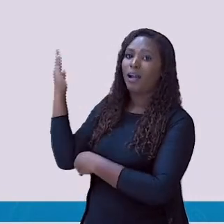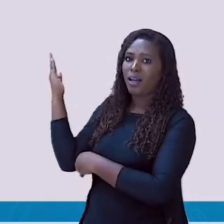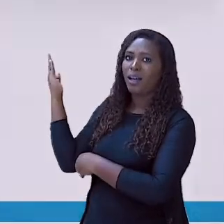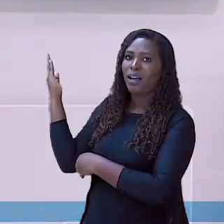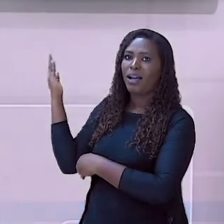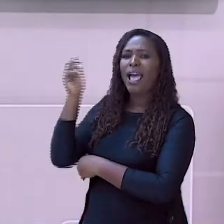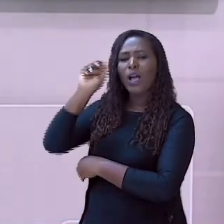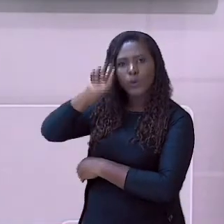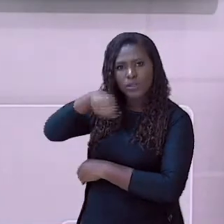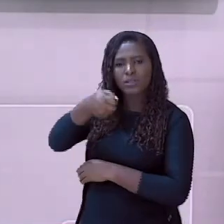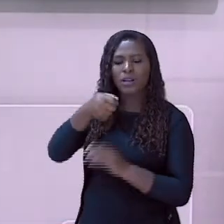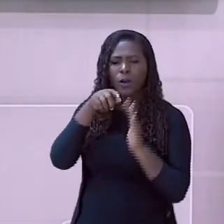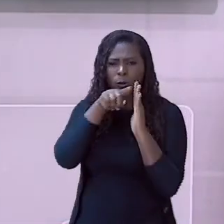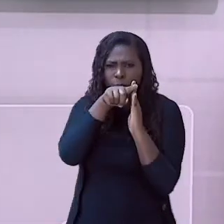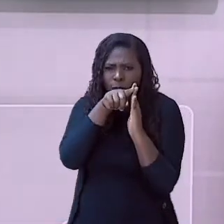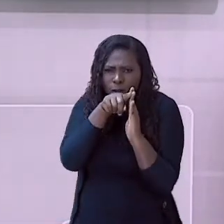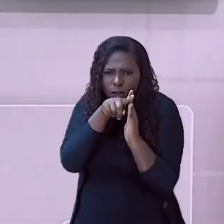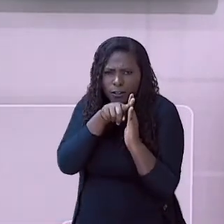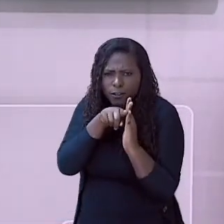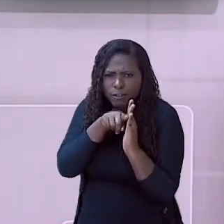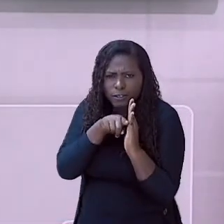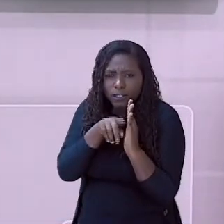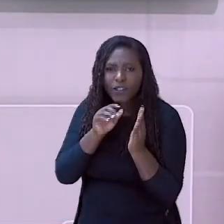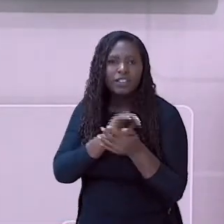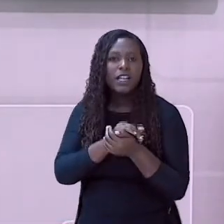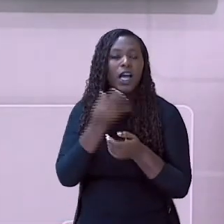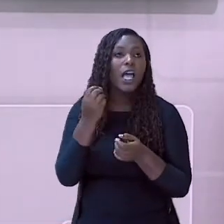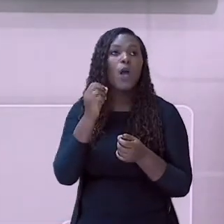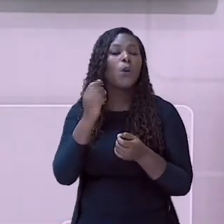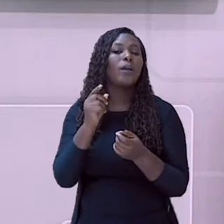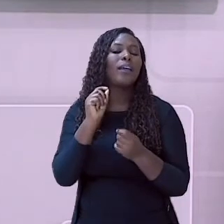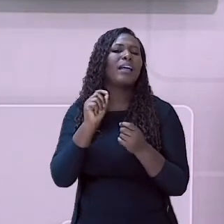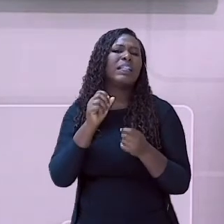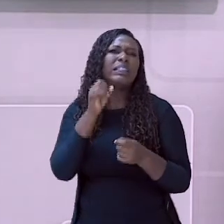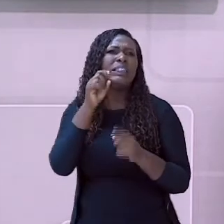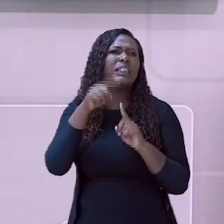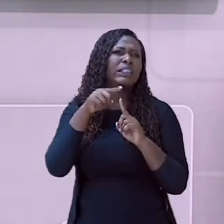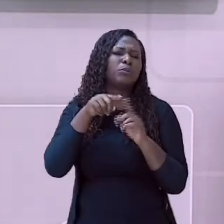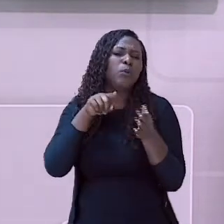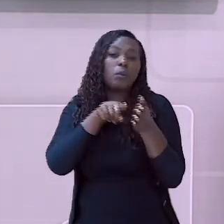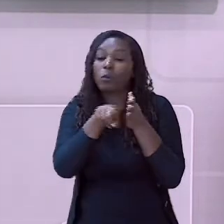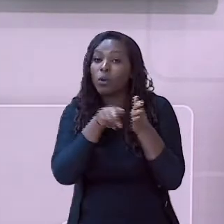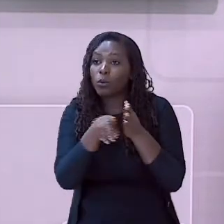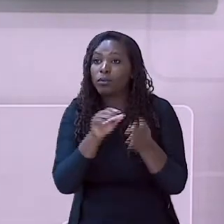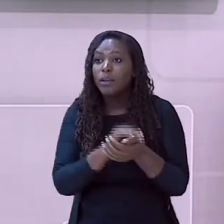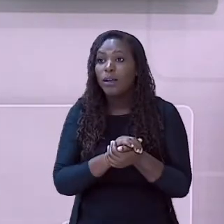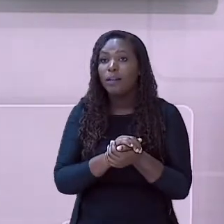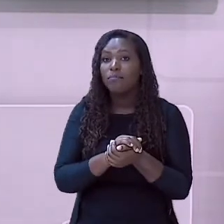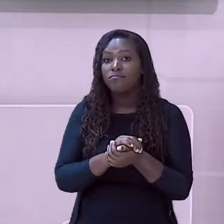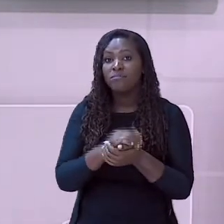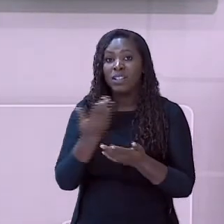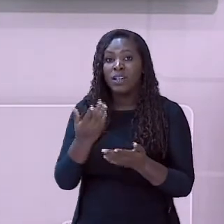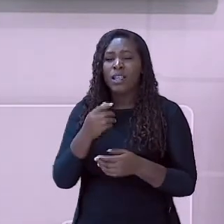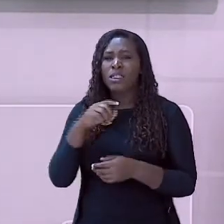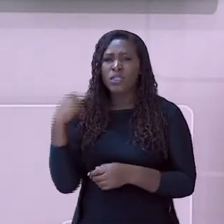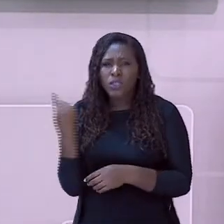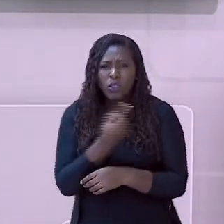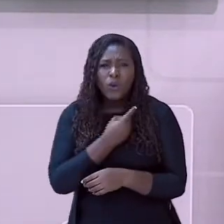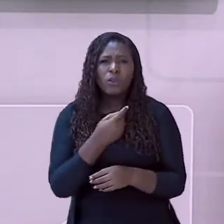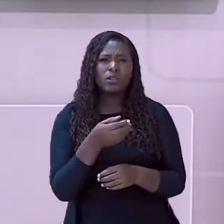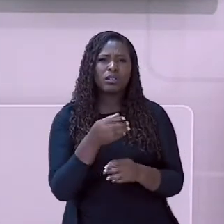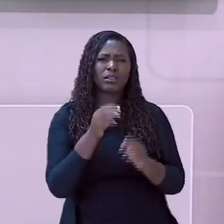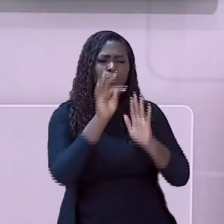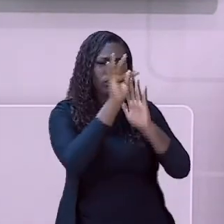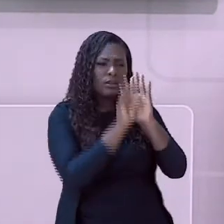e vimos um por um? Ou alguns? Vimos, mas nós sabemos tudo sobre todos? Não, estamos